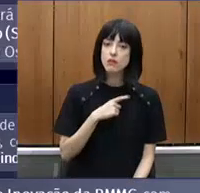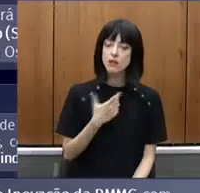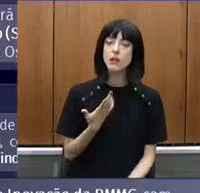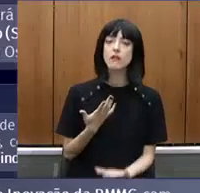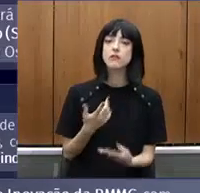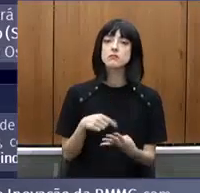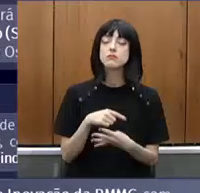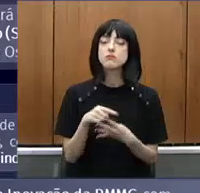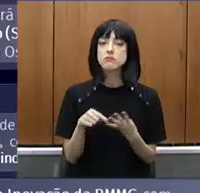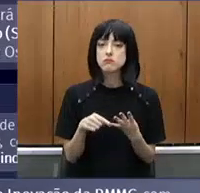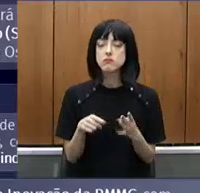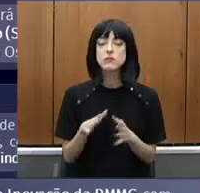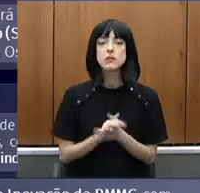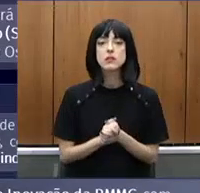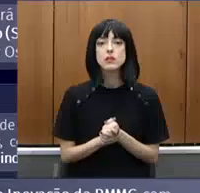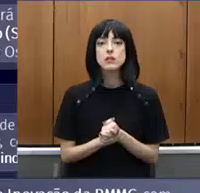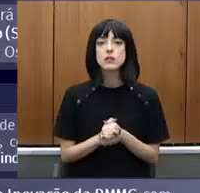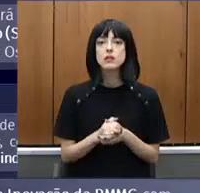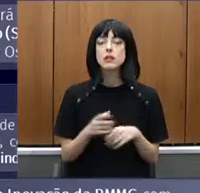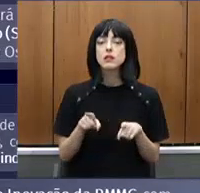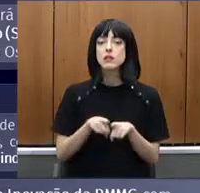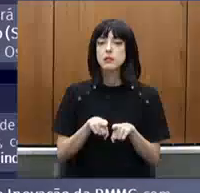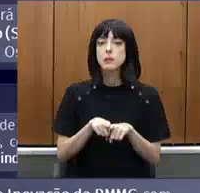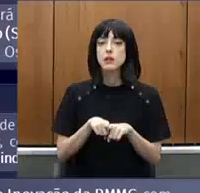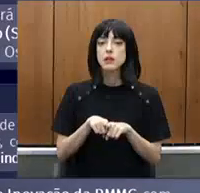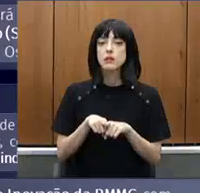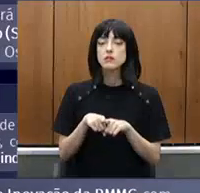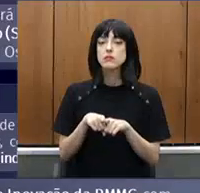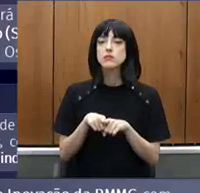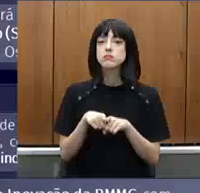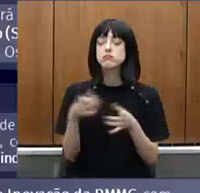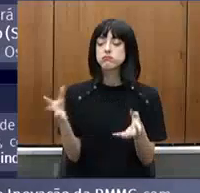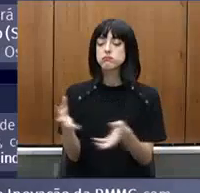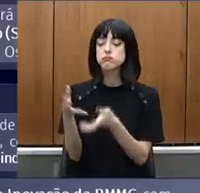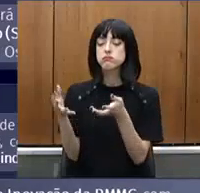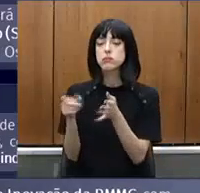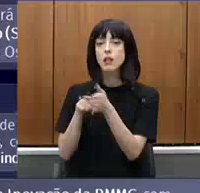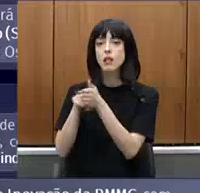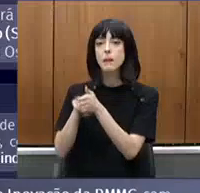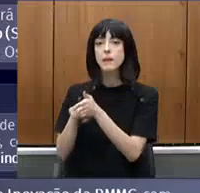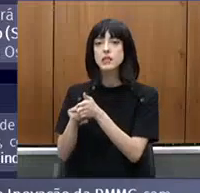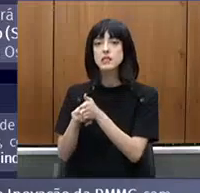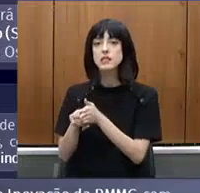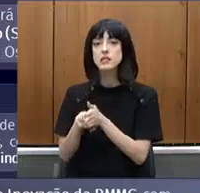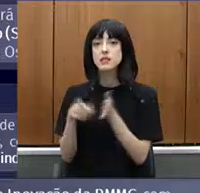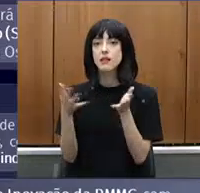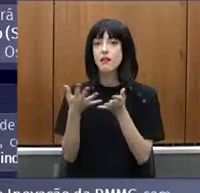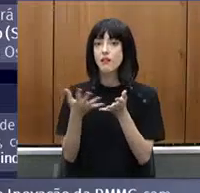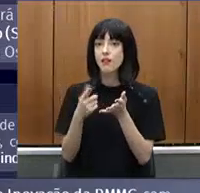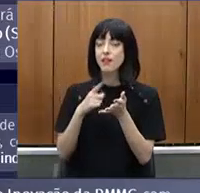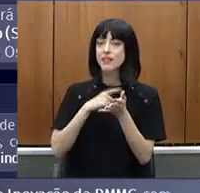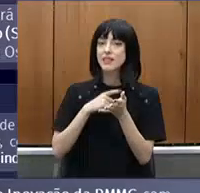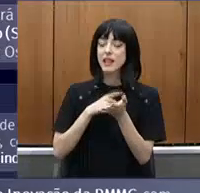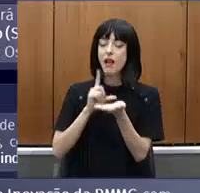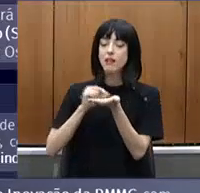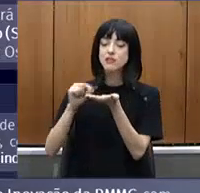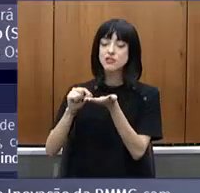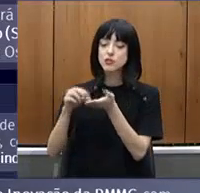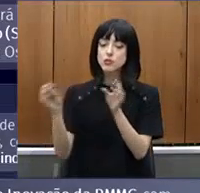da pesquisa com inclusão de periódicos lá na academia né